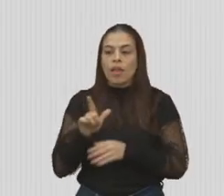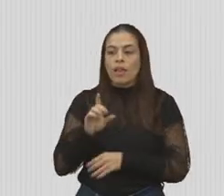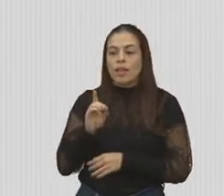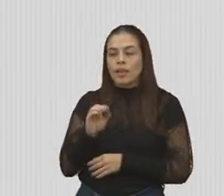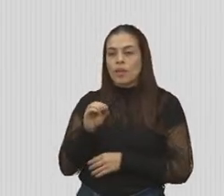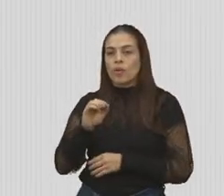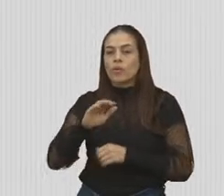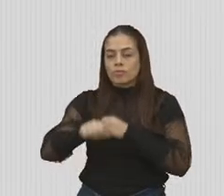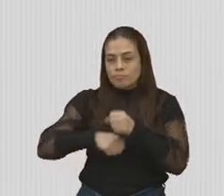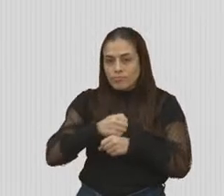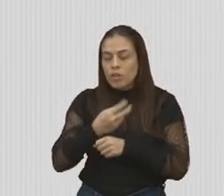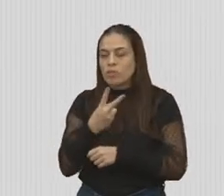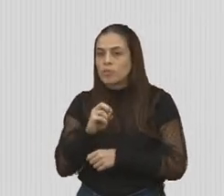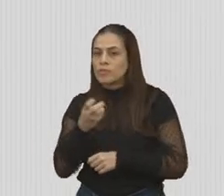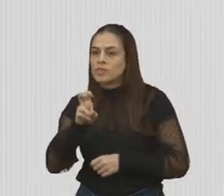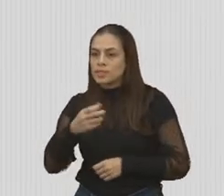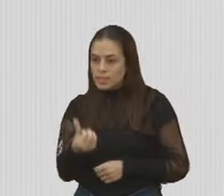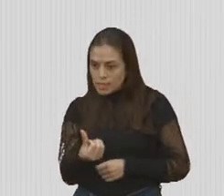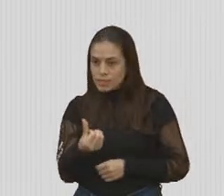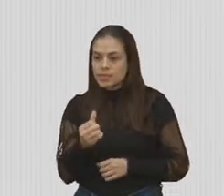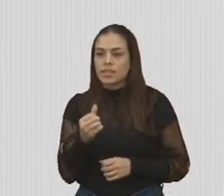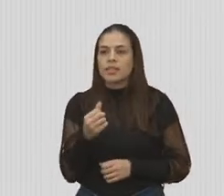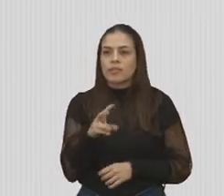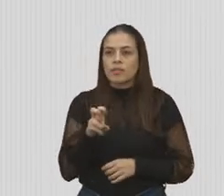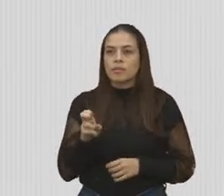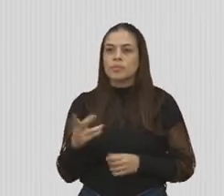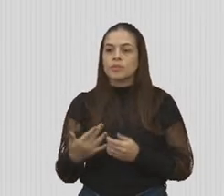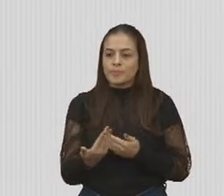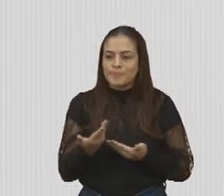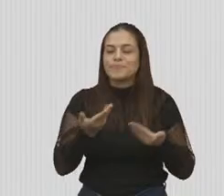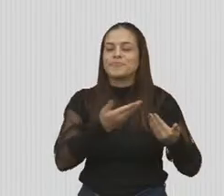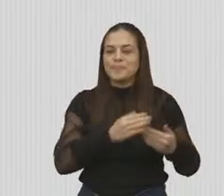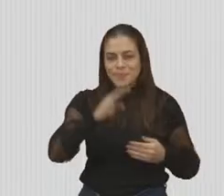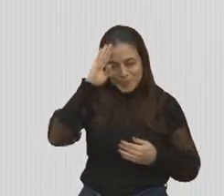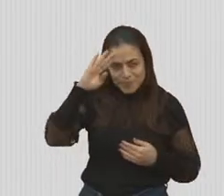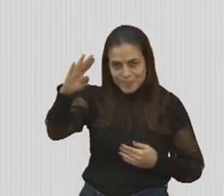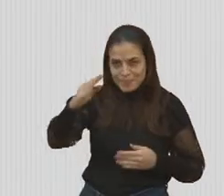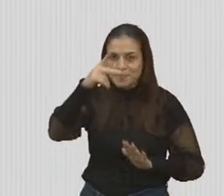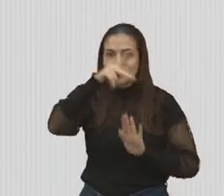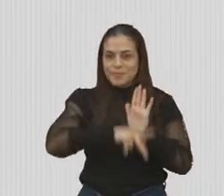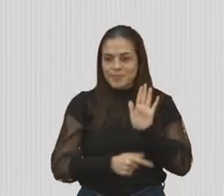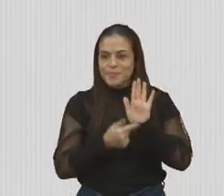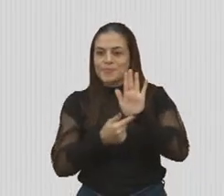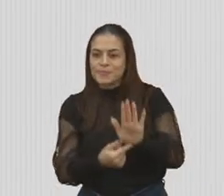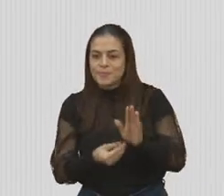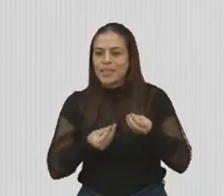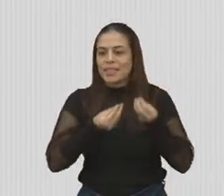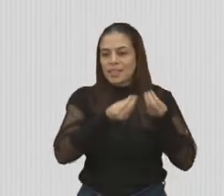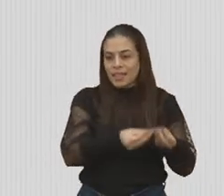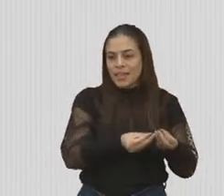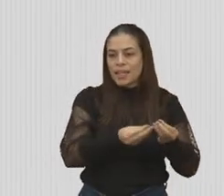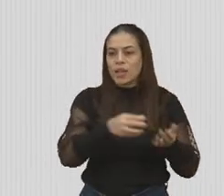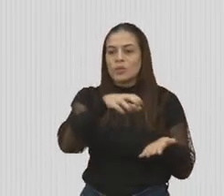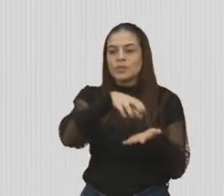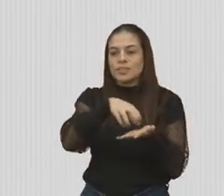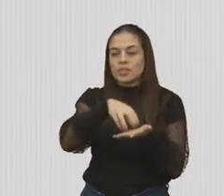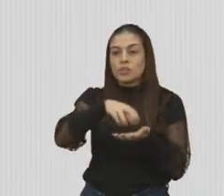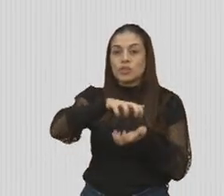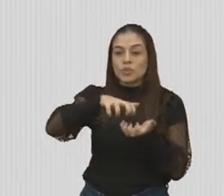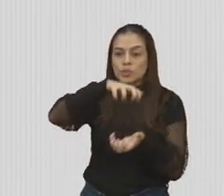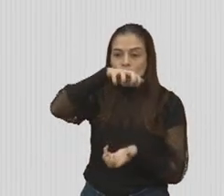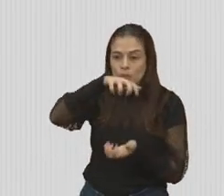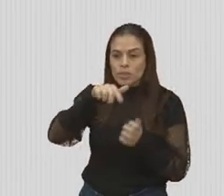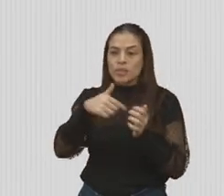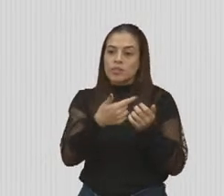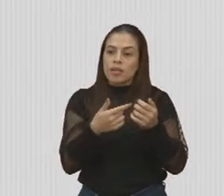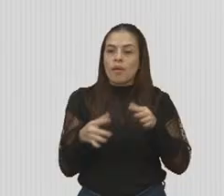Os principais projetos são a entrega do Centro-Dia para Idoso, a implantação e manutenção do sistema de gestão